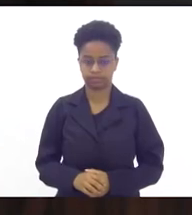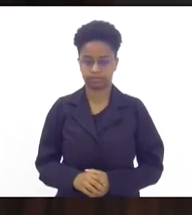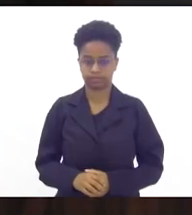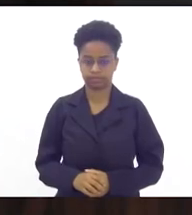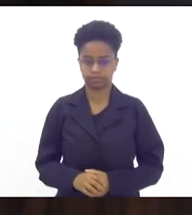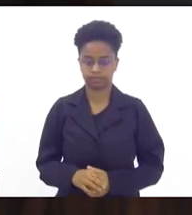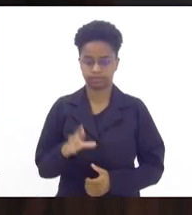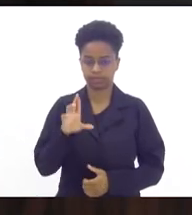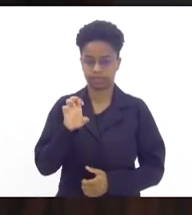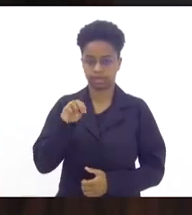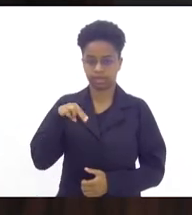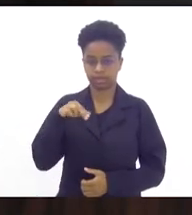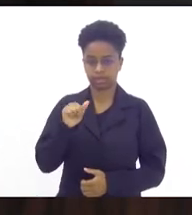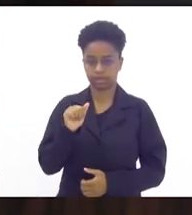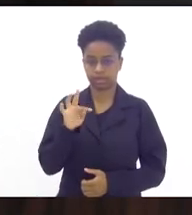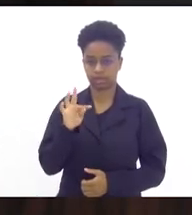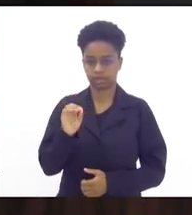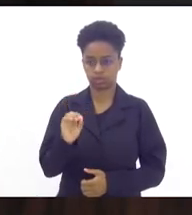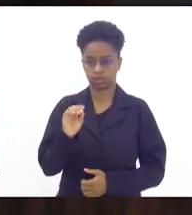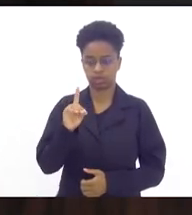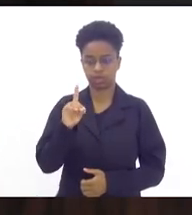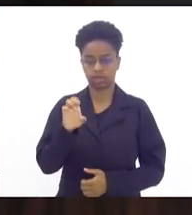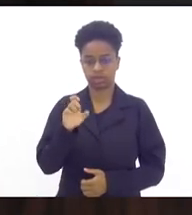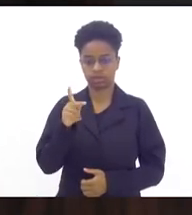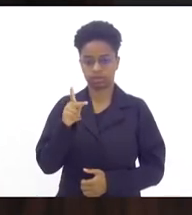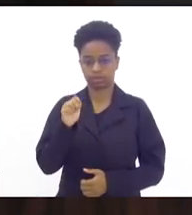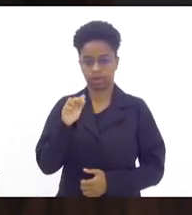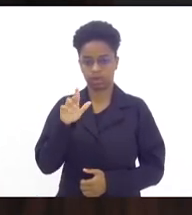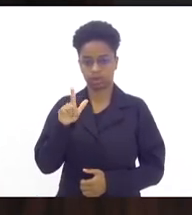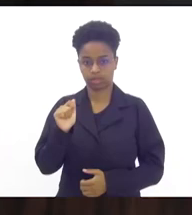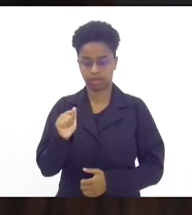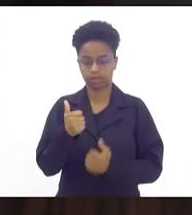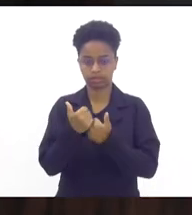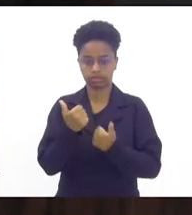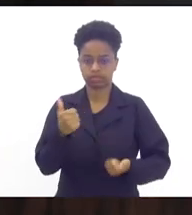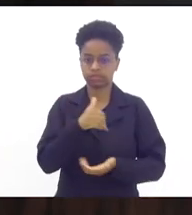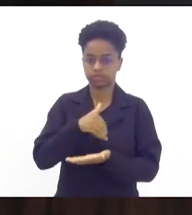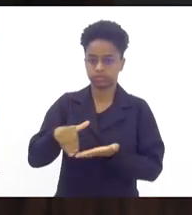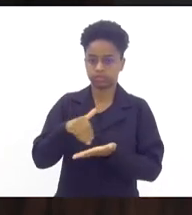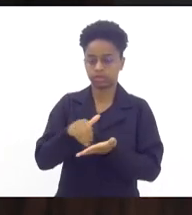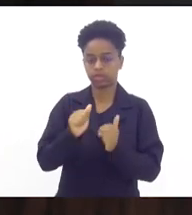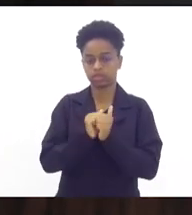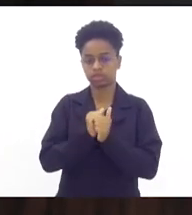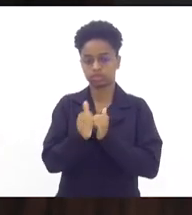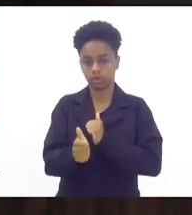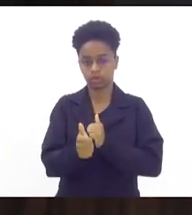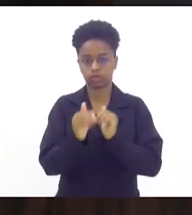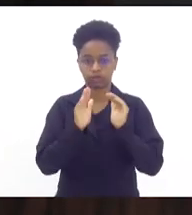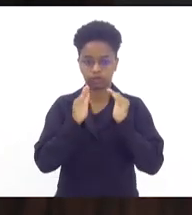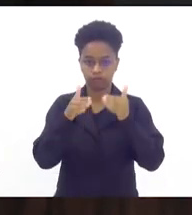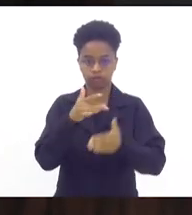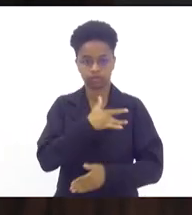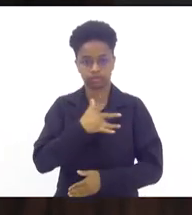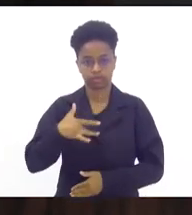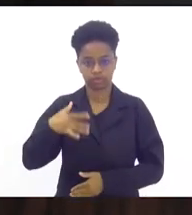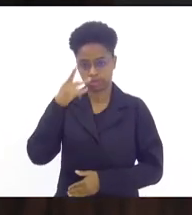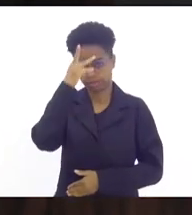Renato de Paula vice secretário de esporte para a saúde perceber